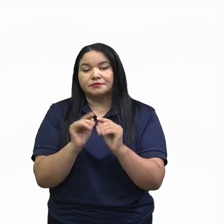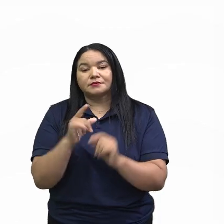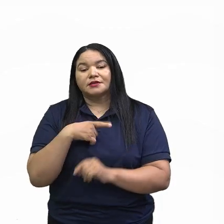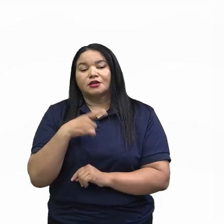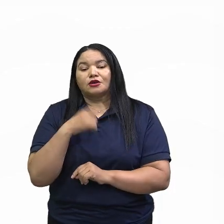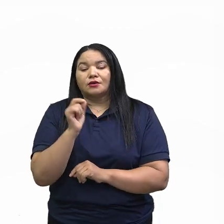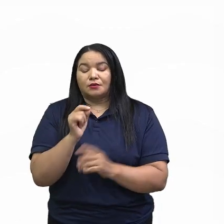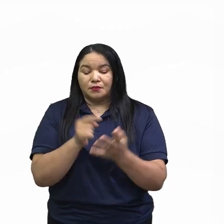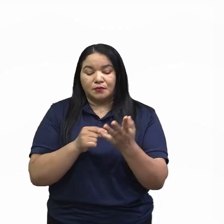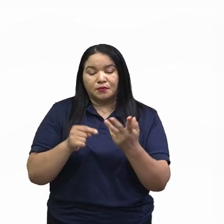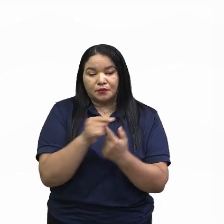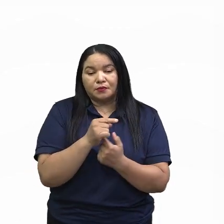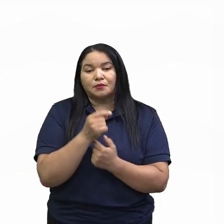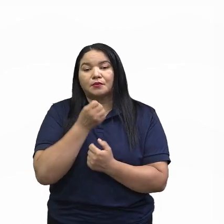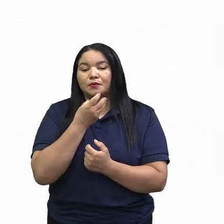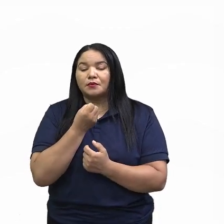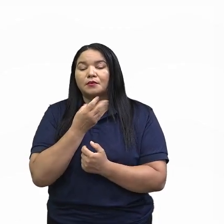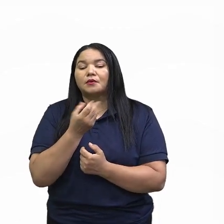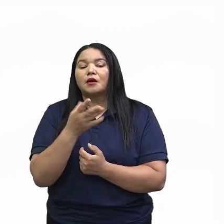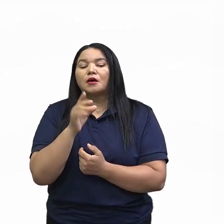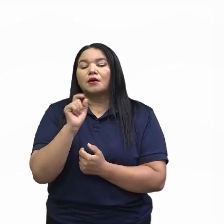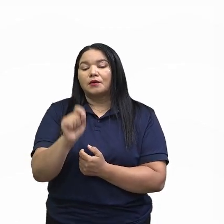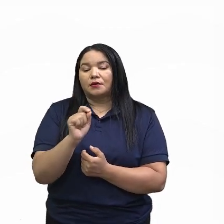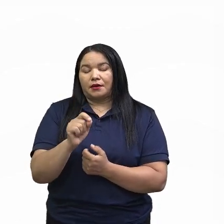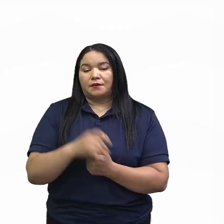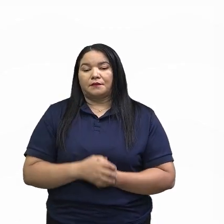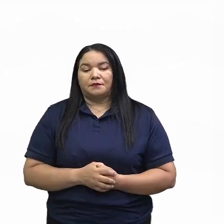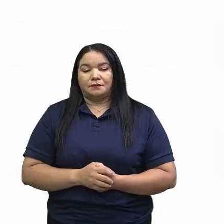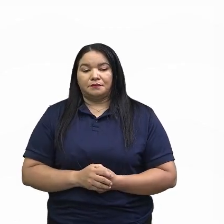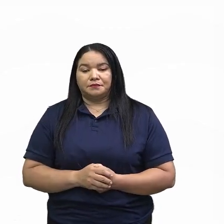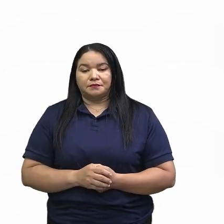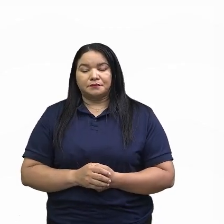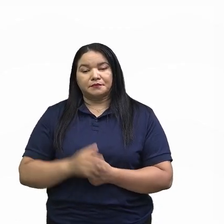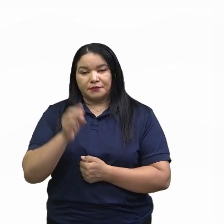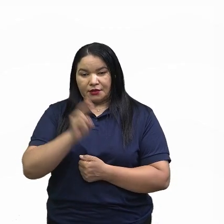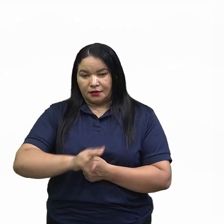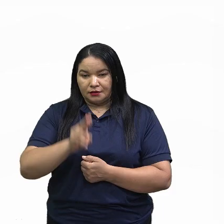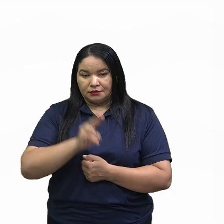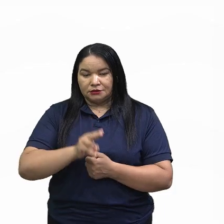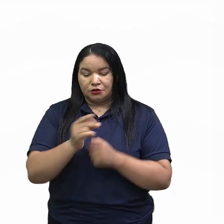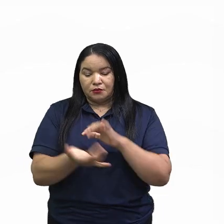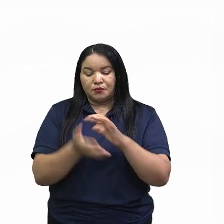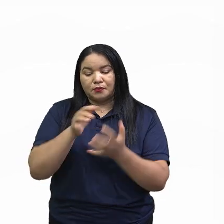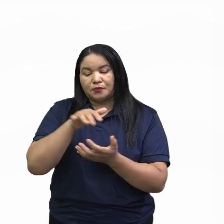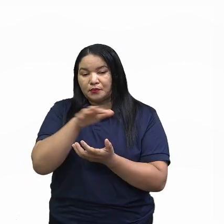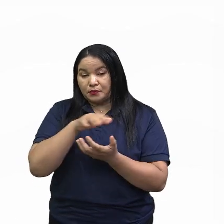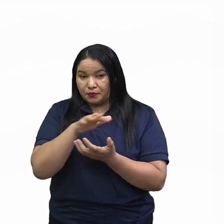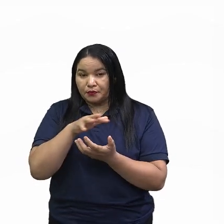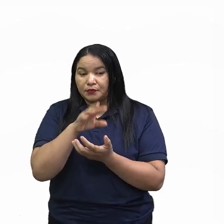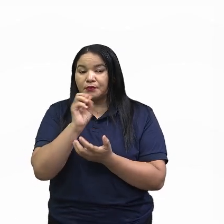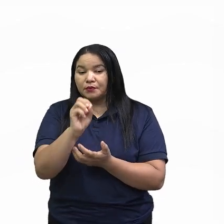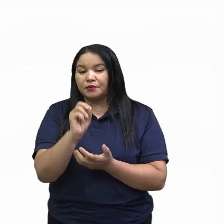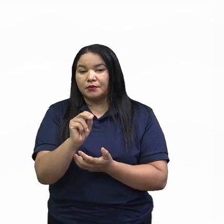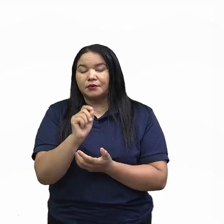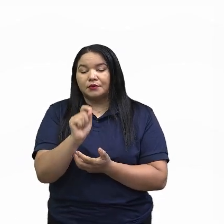suas vantagens incluem, vamos ver as vantagens, então, de utilizar a biomassa. Primeiro,